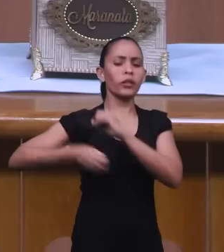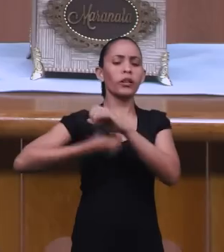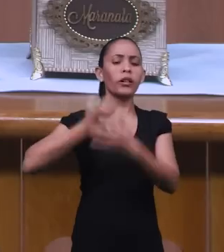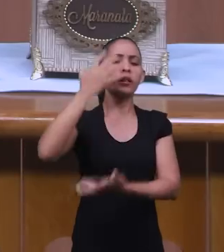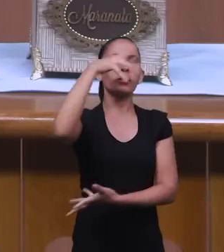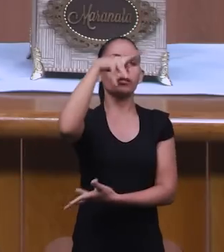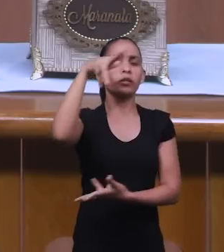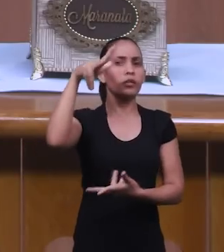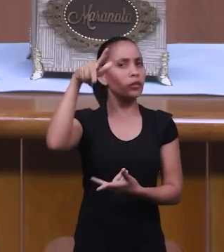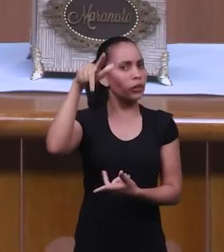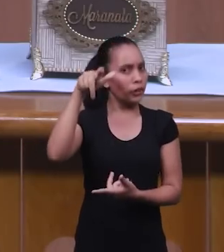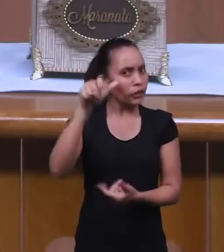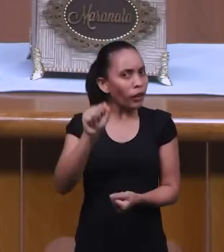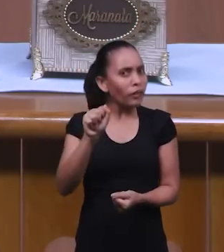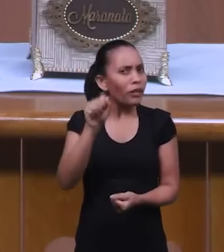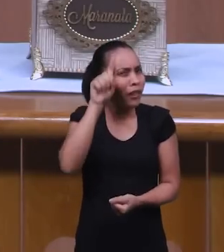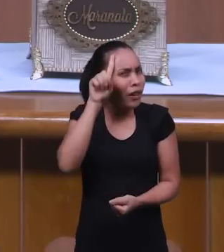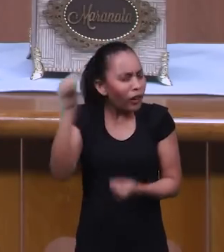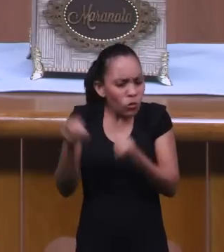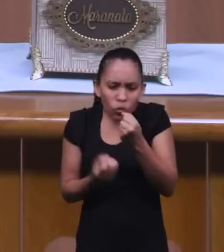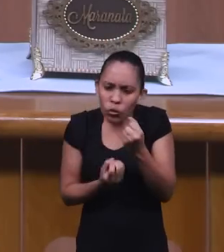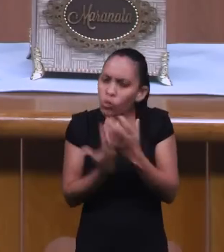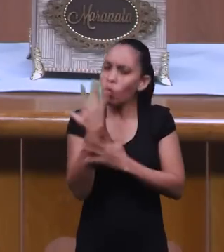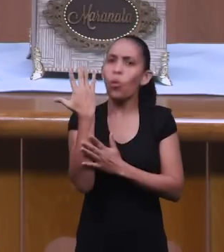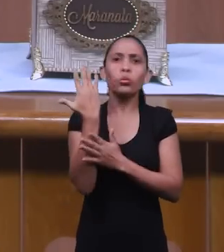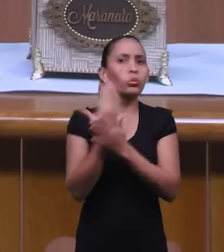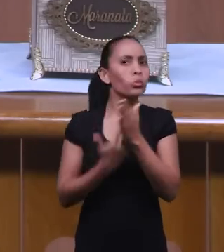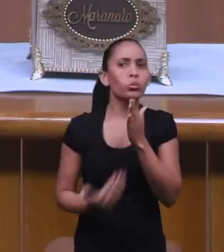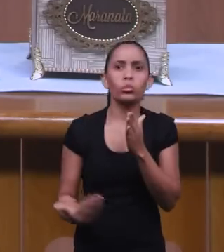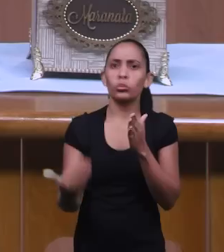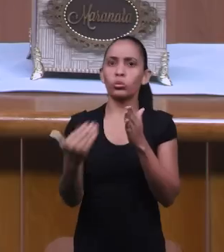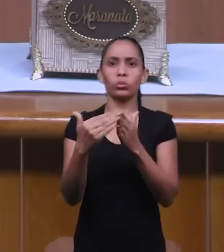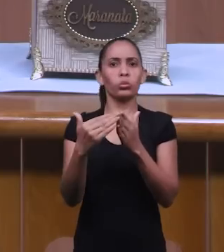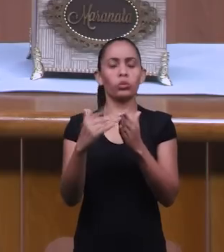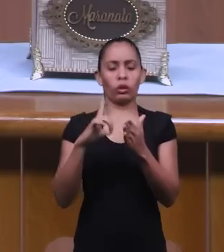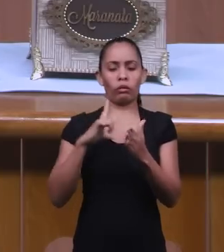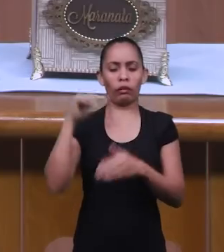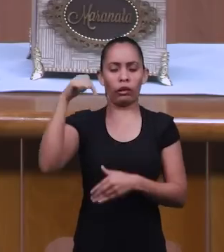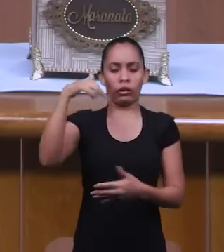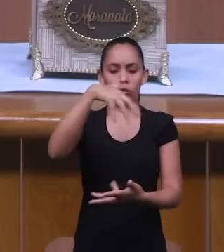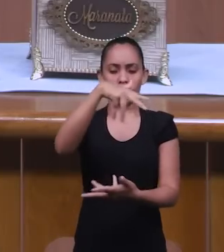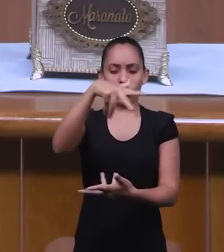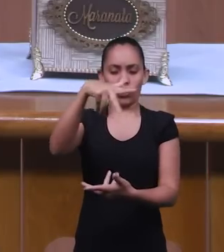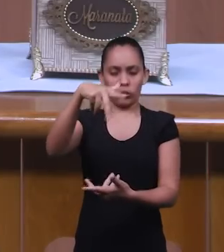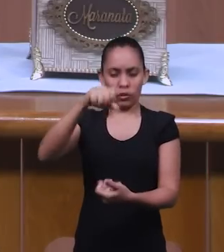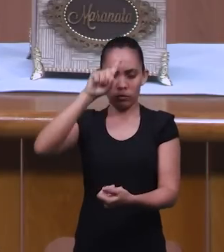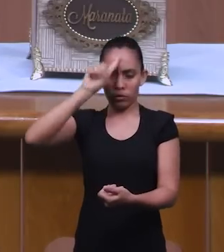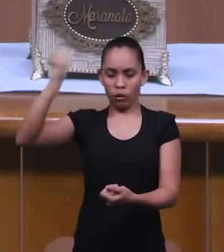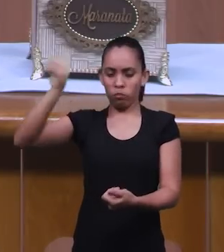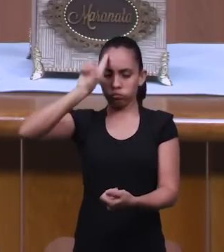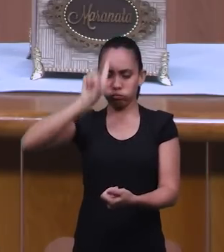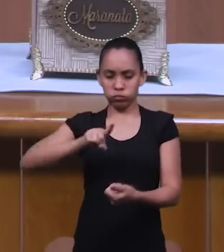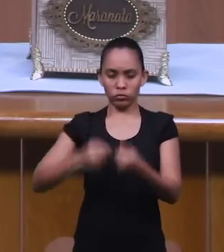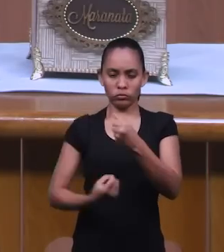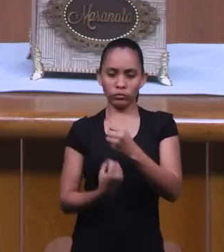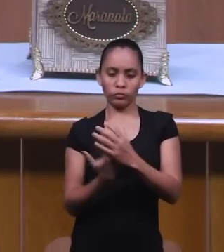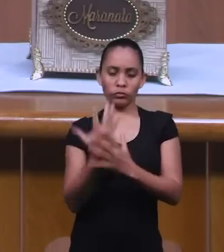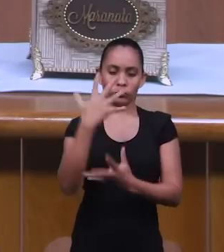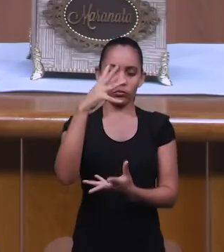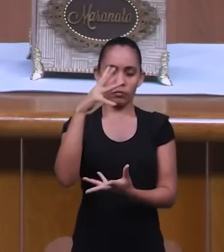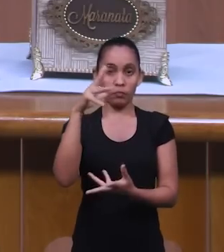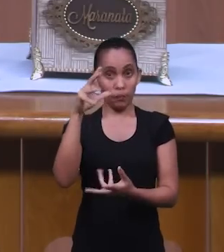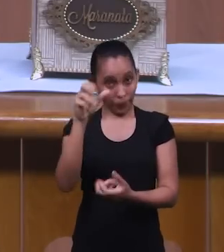terra. Ele criou tudo. Tudo que existe no mundo é criação dele. E